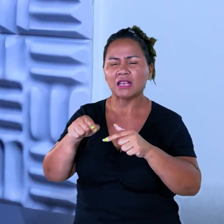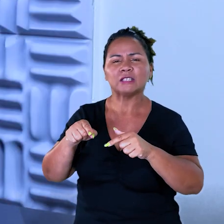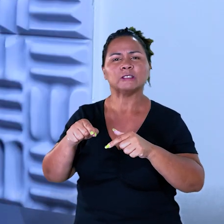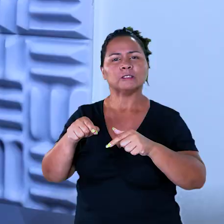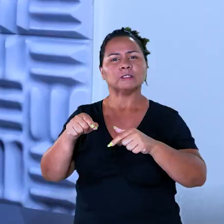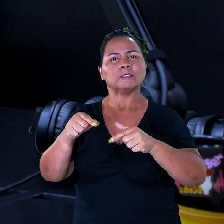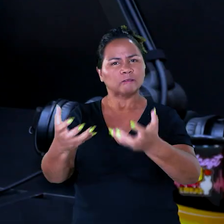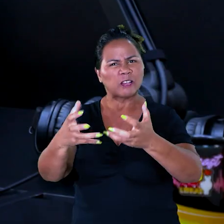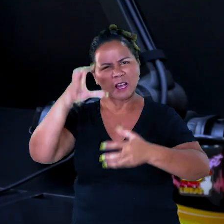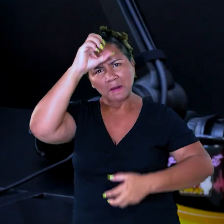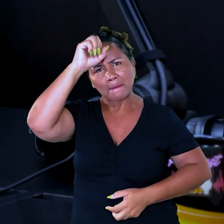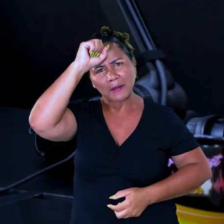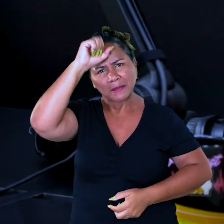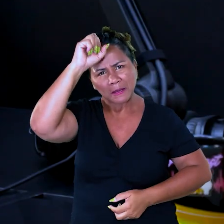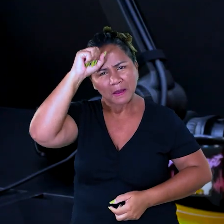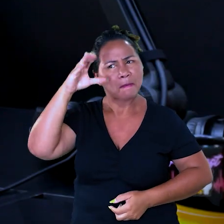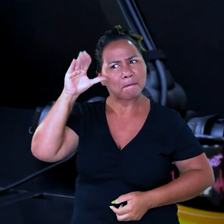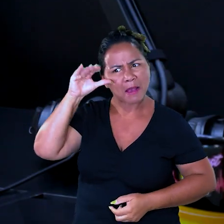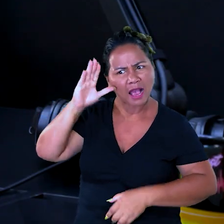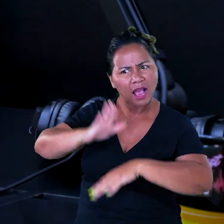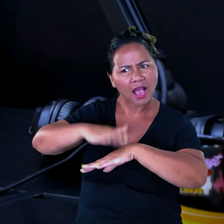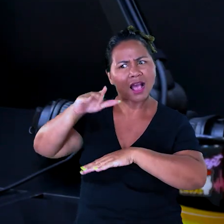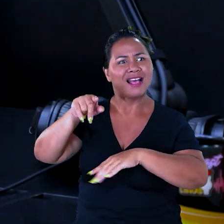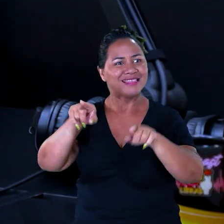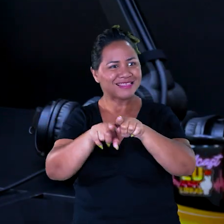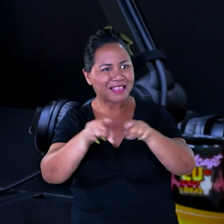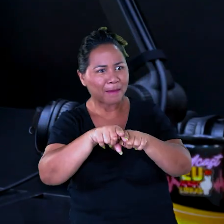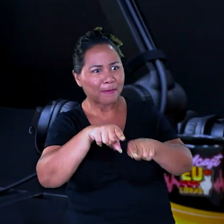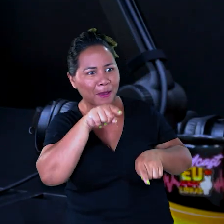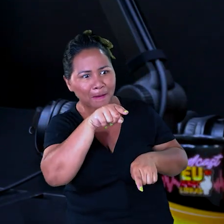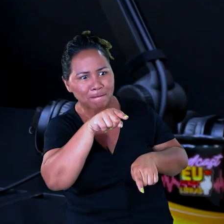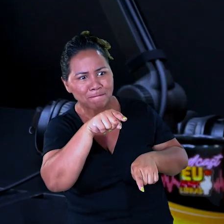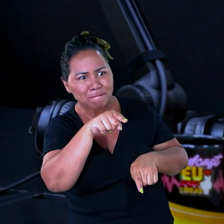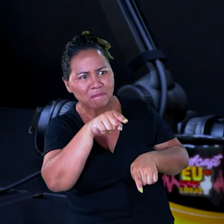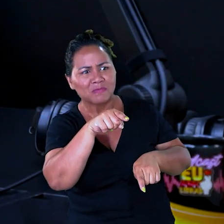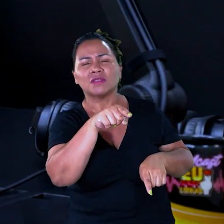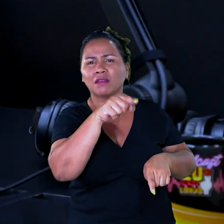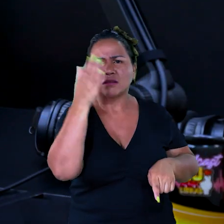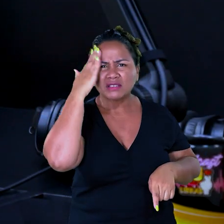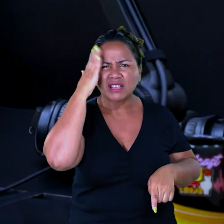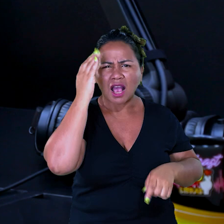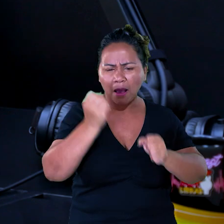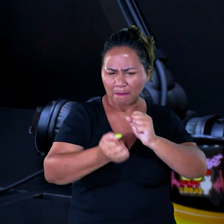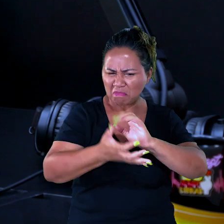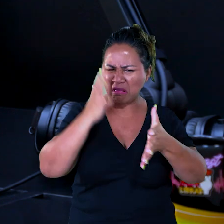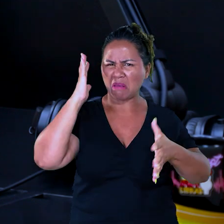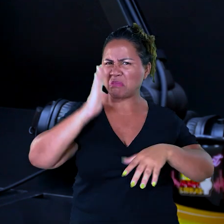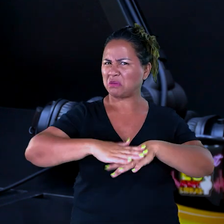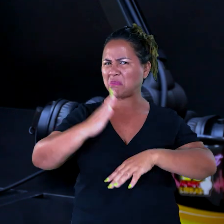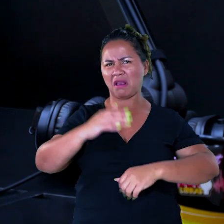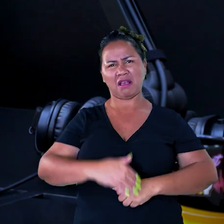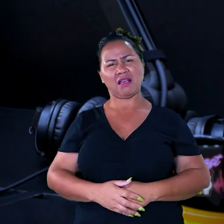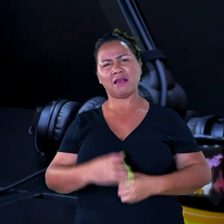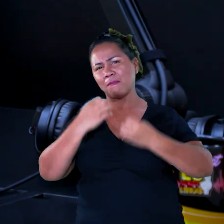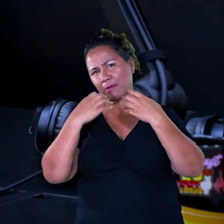em sala? Sim, eles ajudam extremamente com o sinal. Às vezes eu tinha um aluno que ela era extremamente,